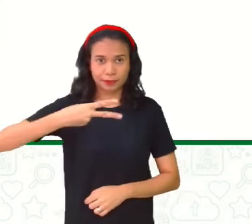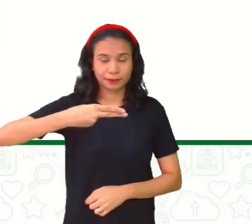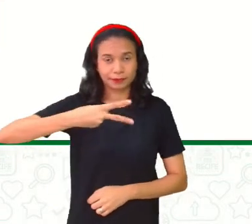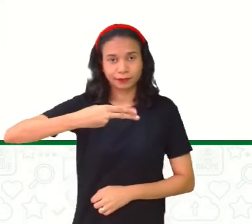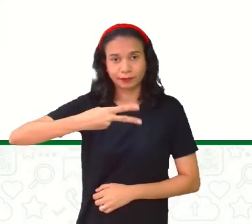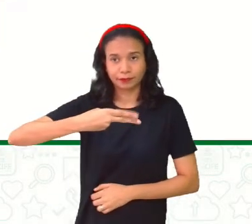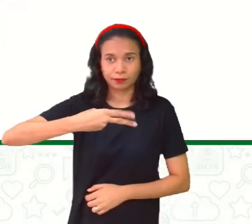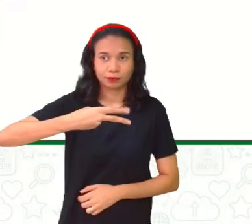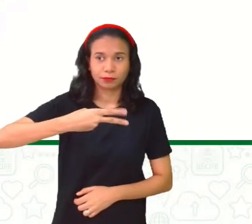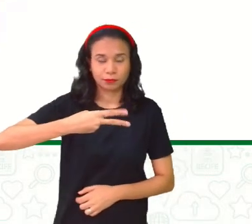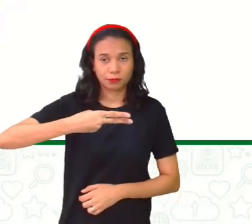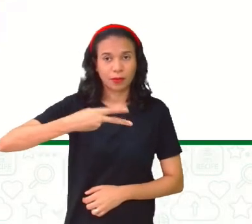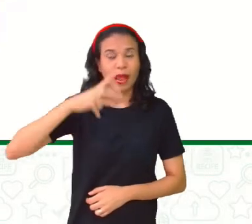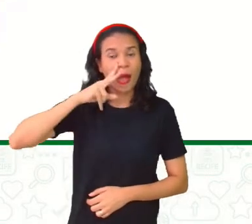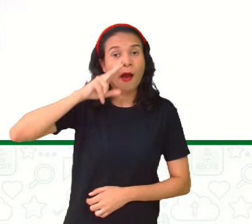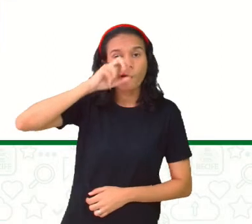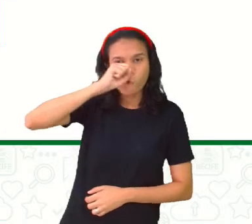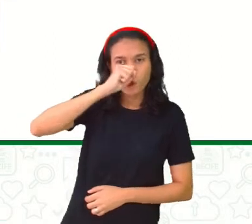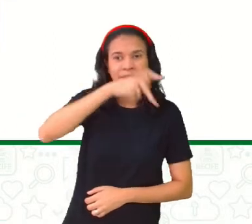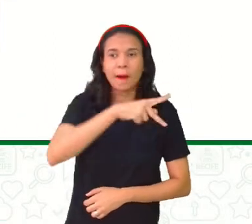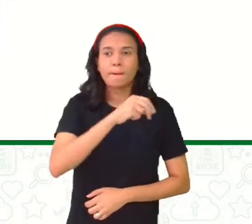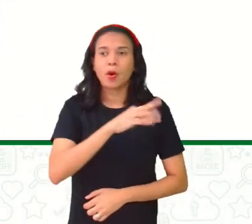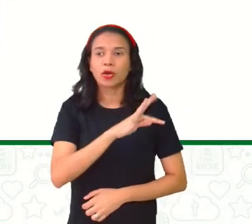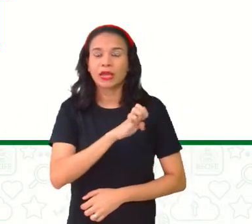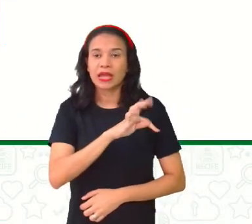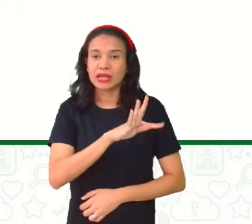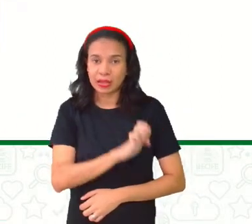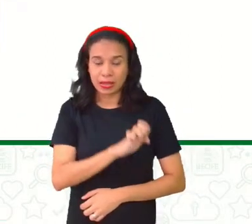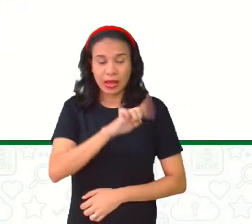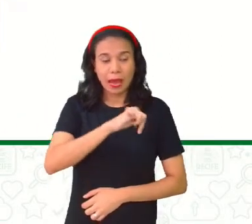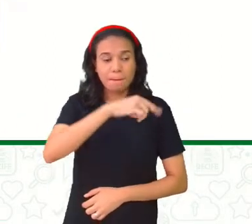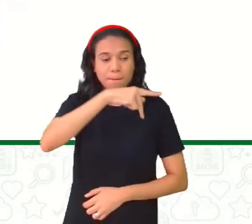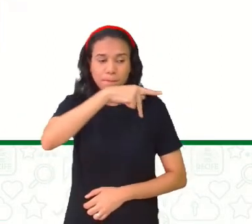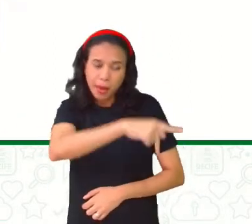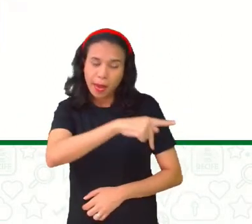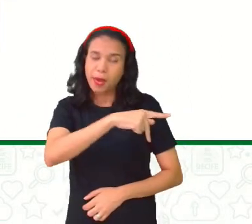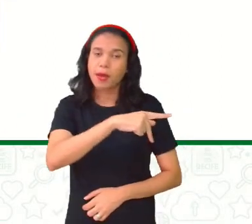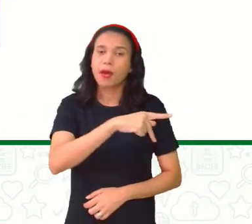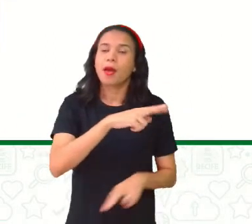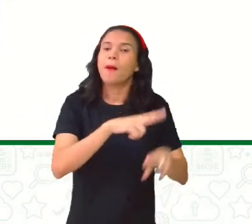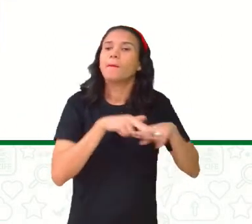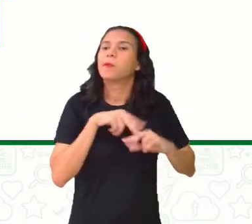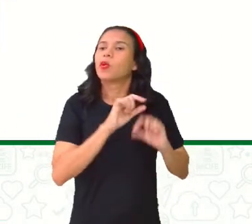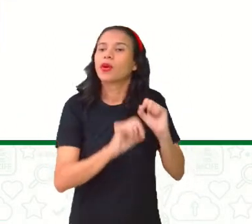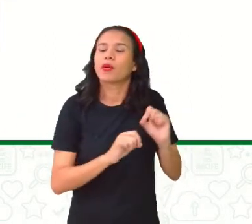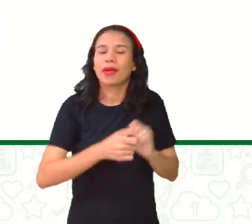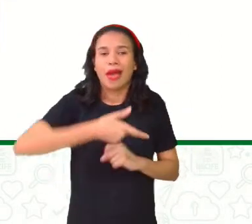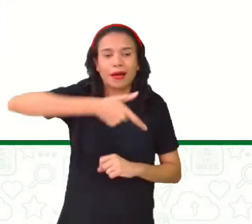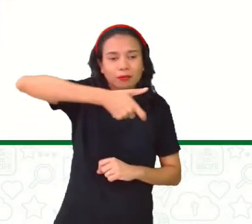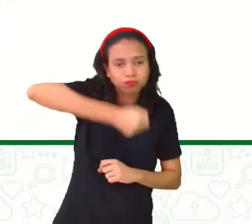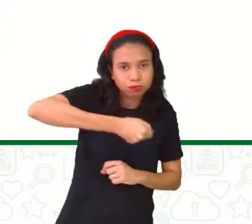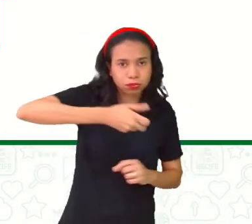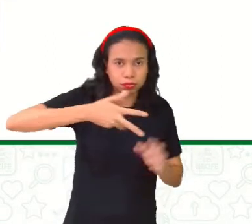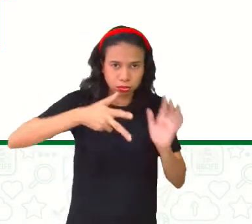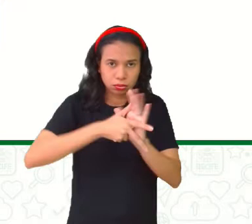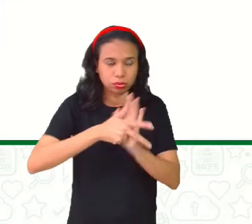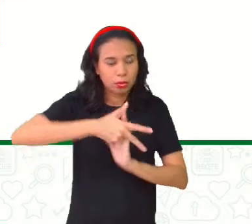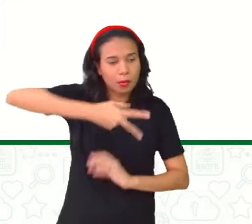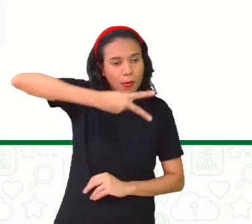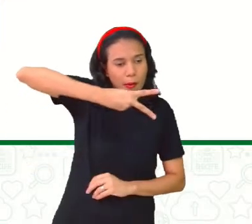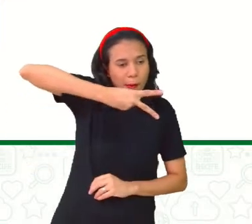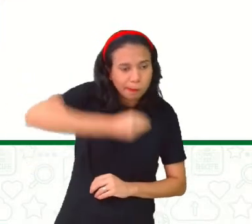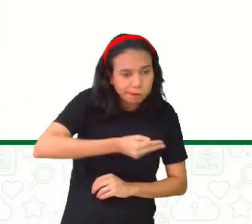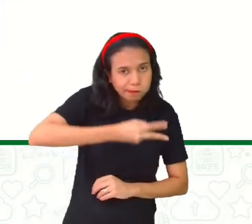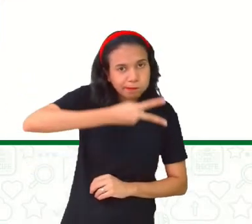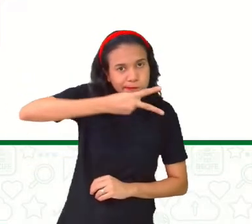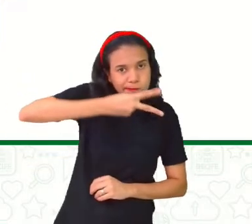só. Na força potente, temos aí um pezinho, né? Por quê? Nessa parte da tesoura, onde a gente encaixa nossos dedos, a